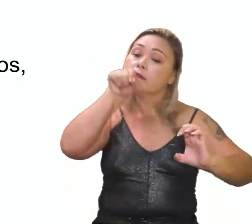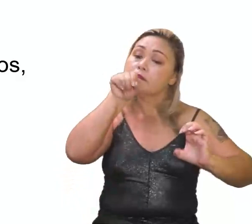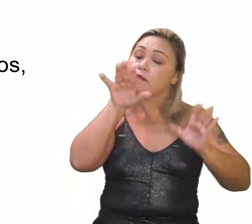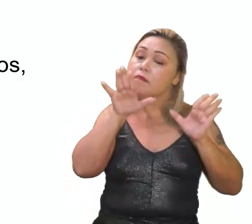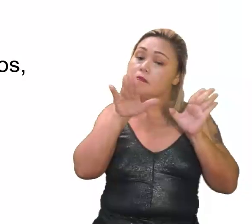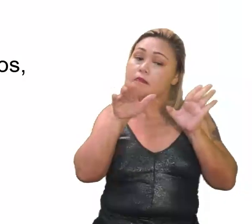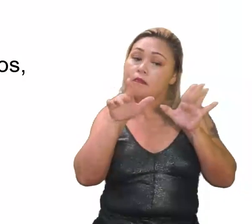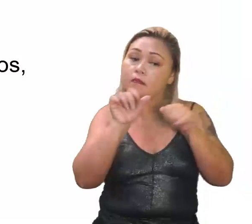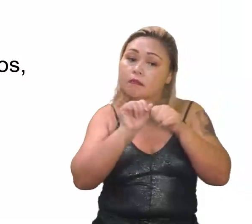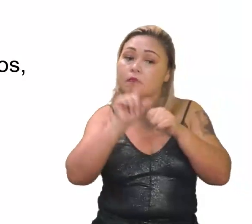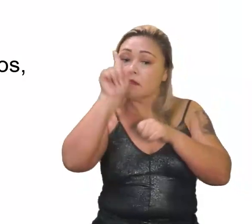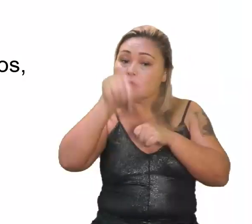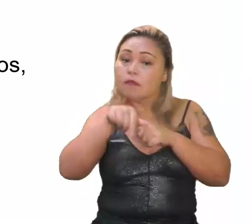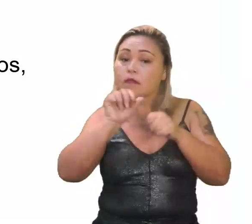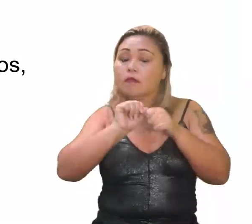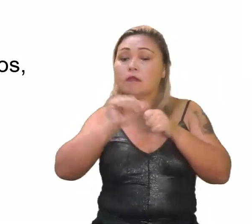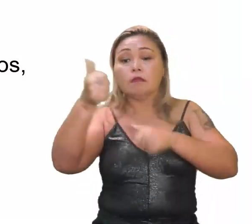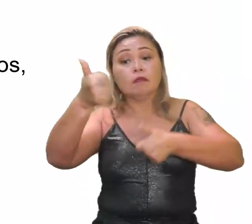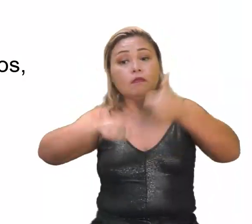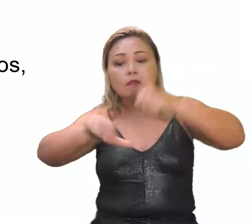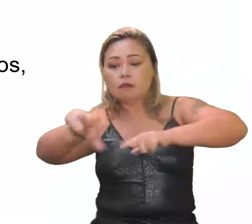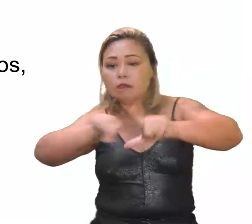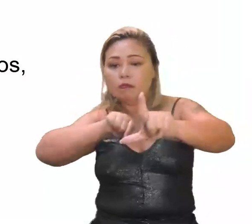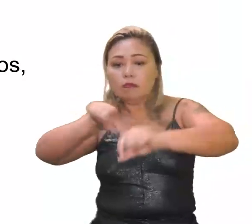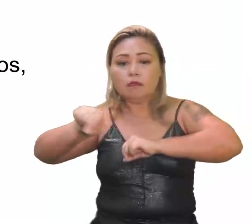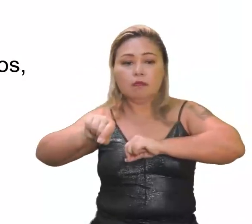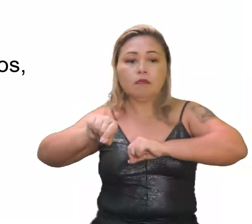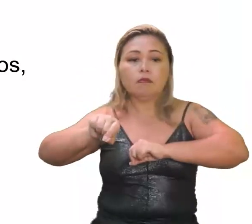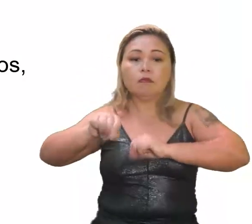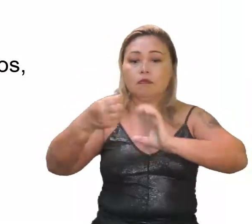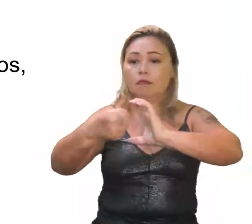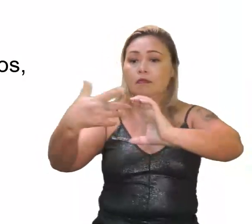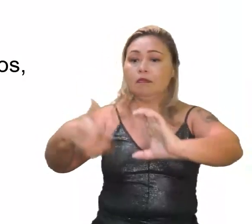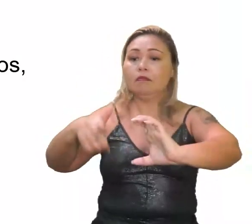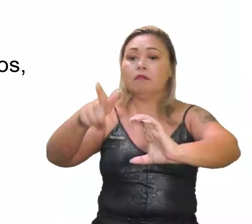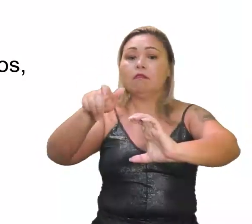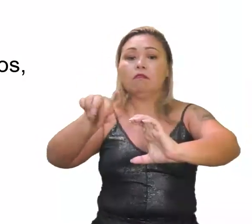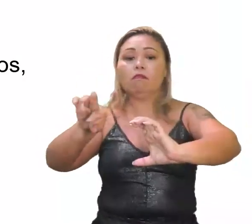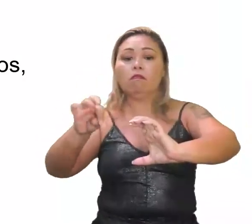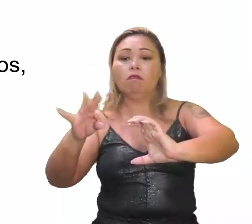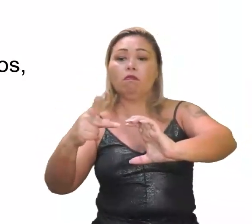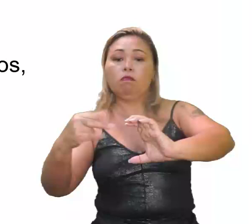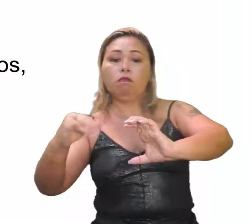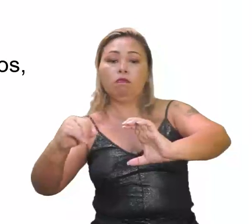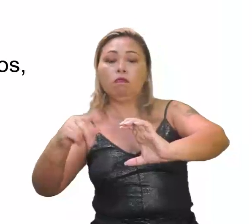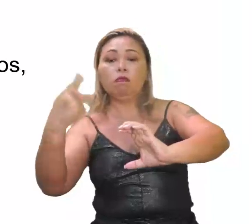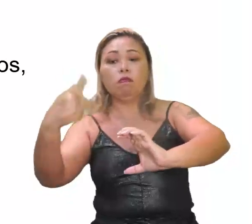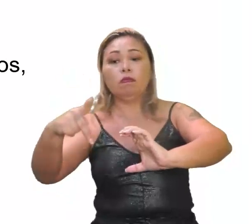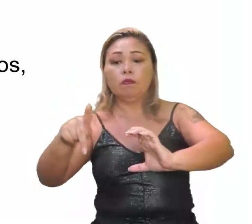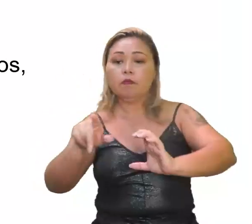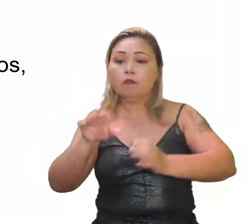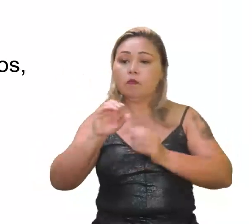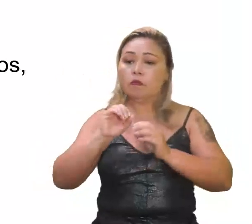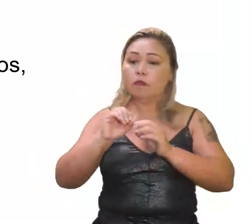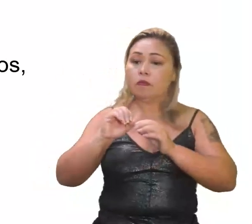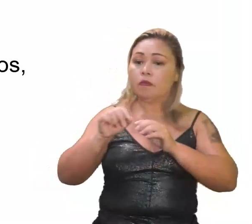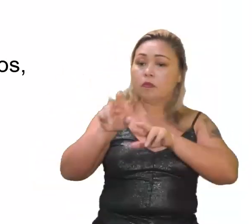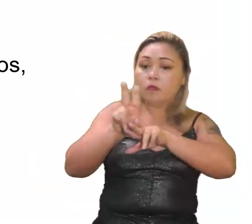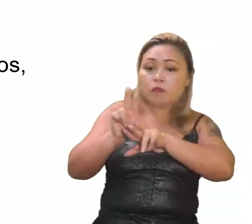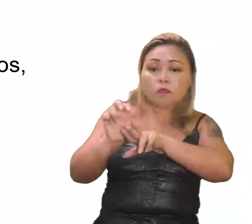E. O pássaro é um agente de seleção de características genotípicas